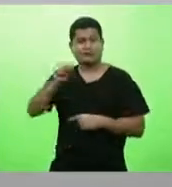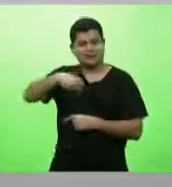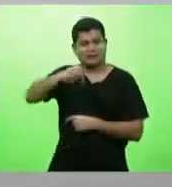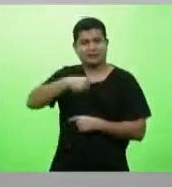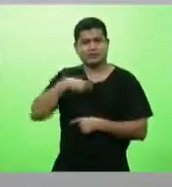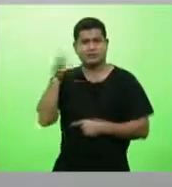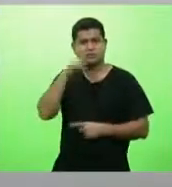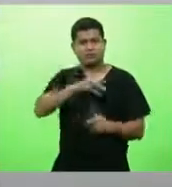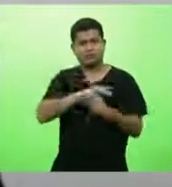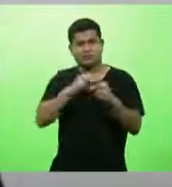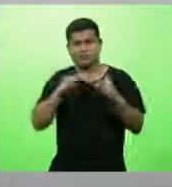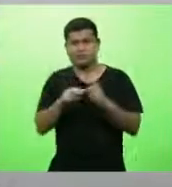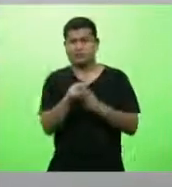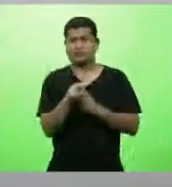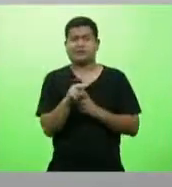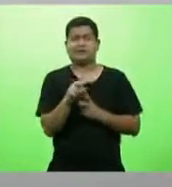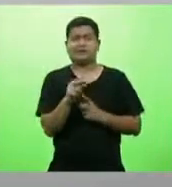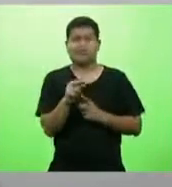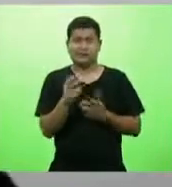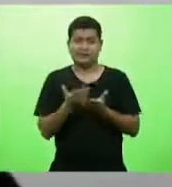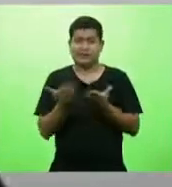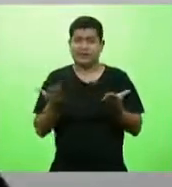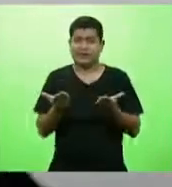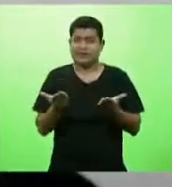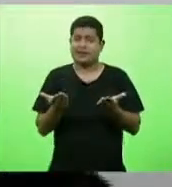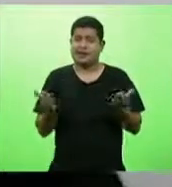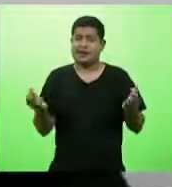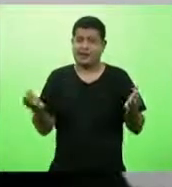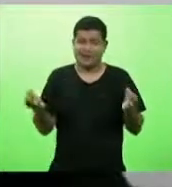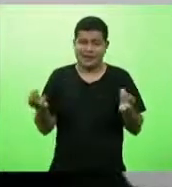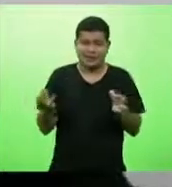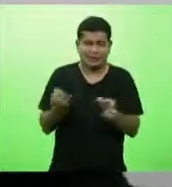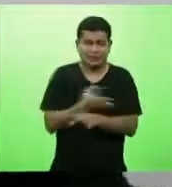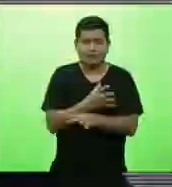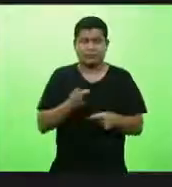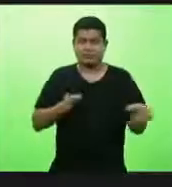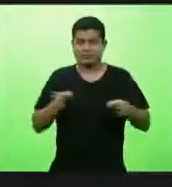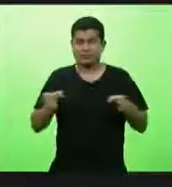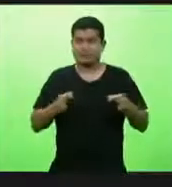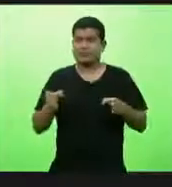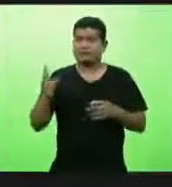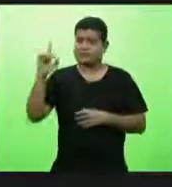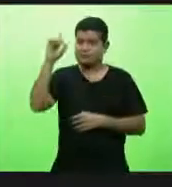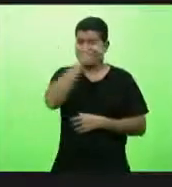perspectiva de sair desse momento gravíssimo que nós vivemos.